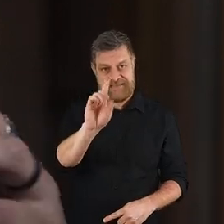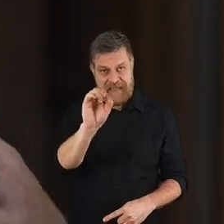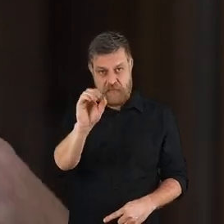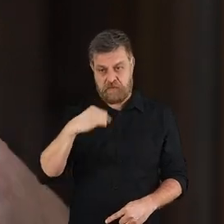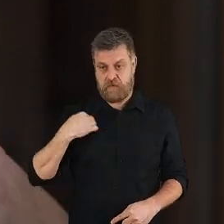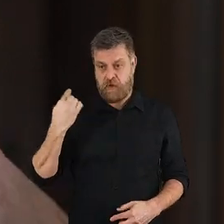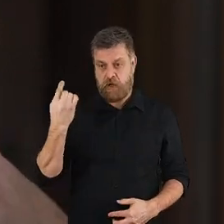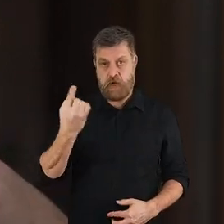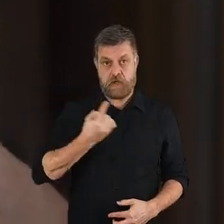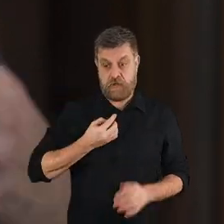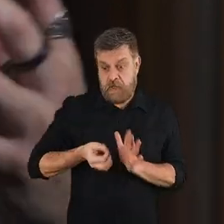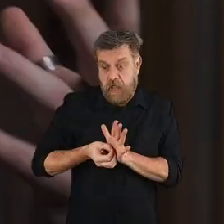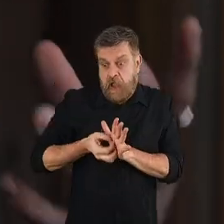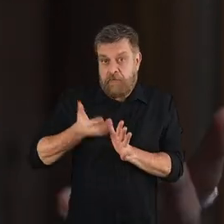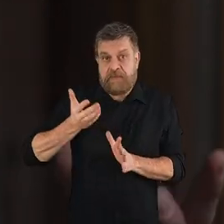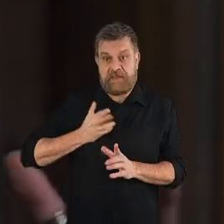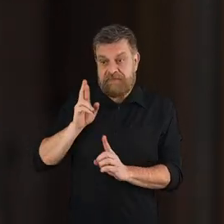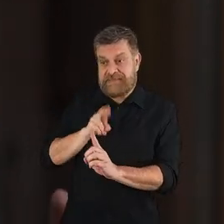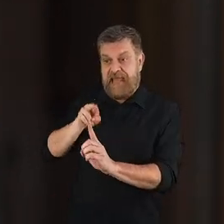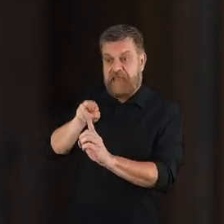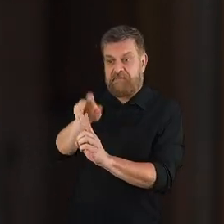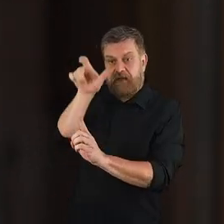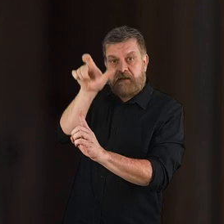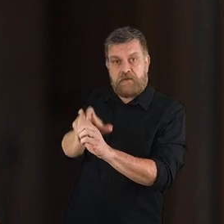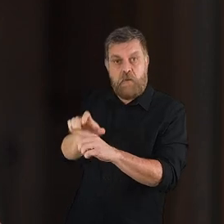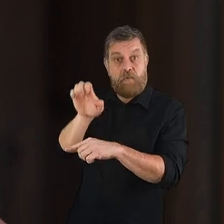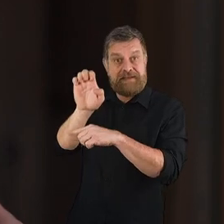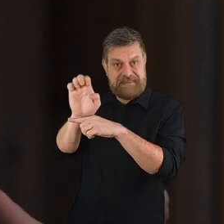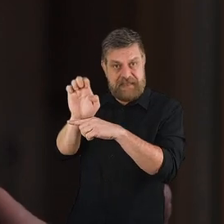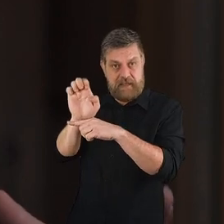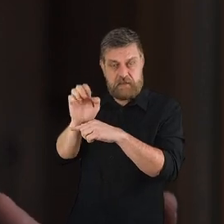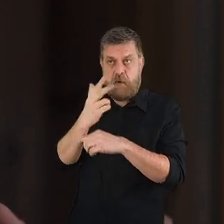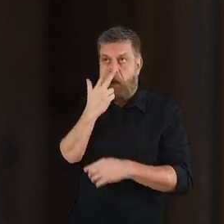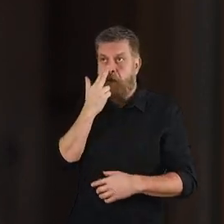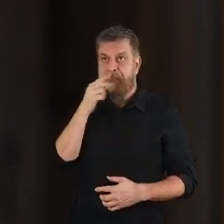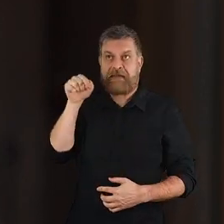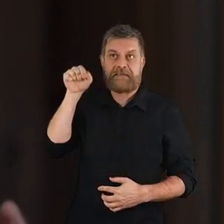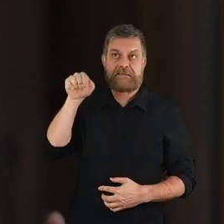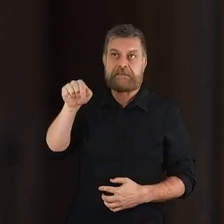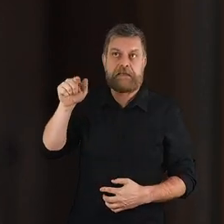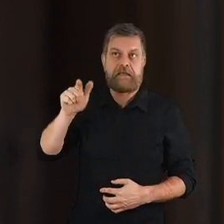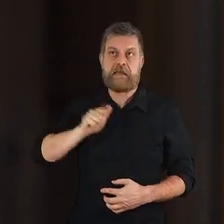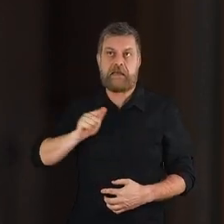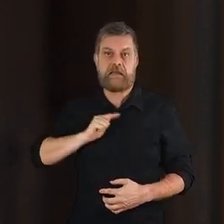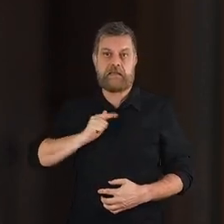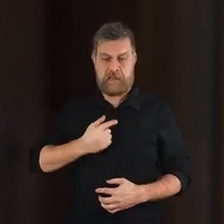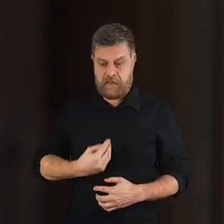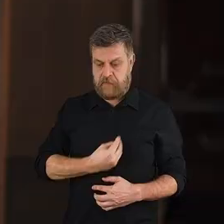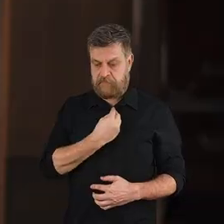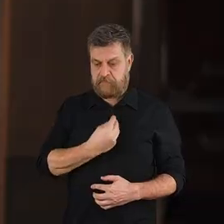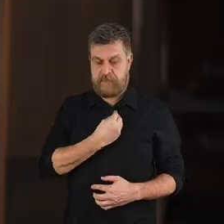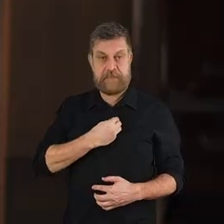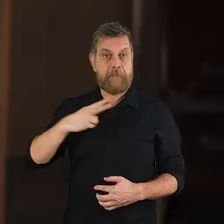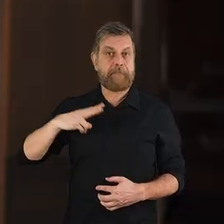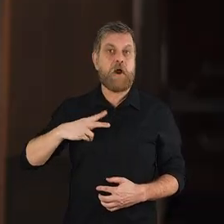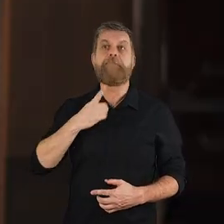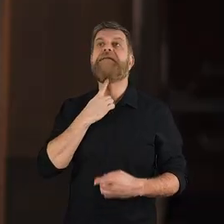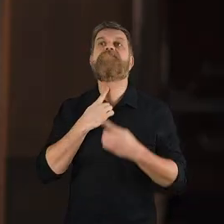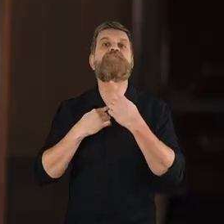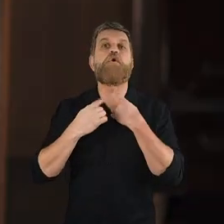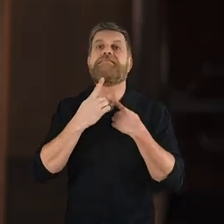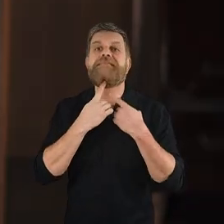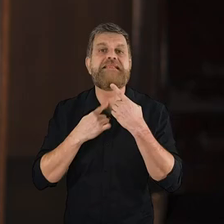vezes nos referimos a ele como se fosse uma entidade dotada de vontade